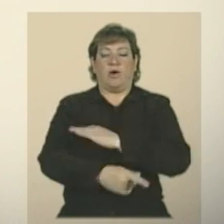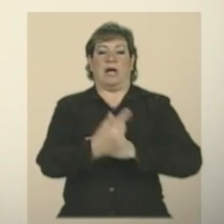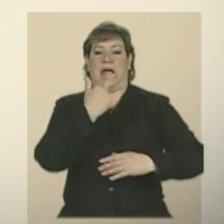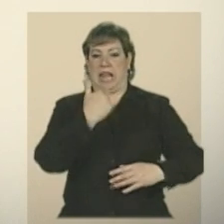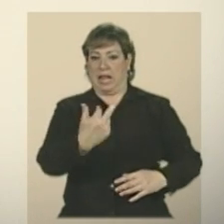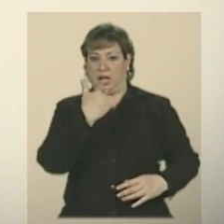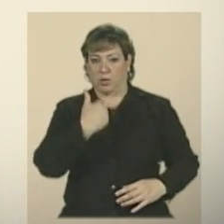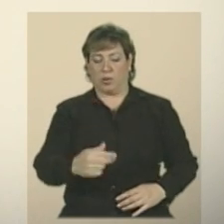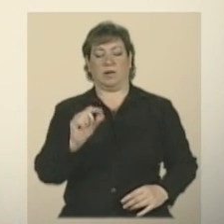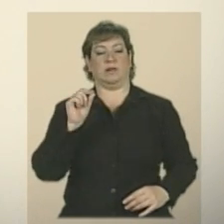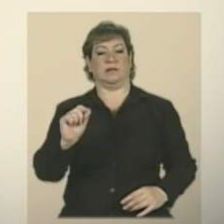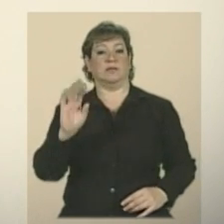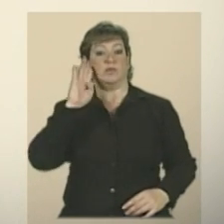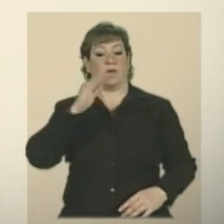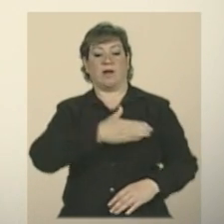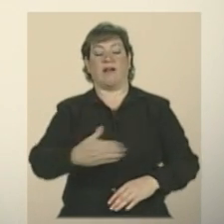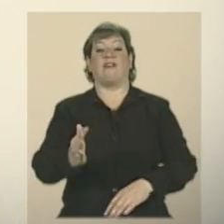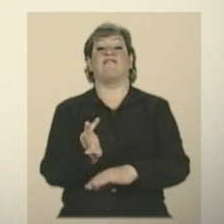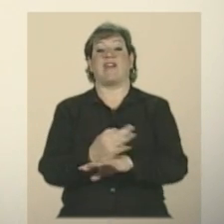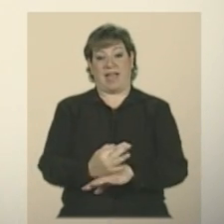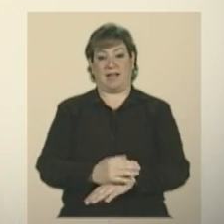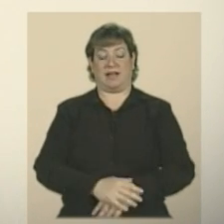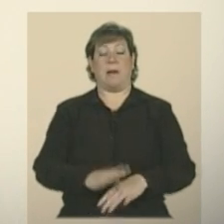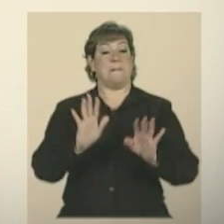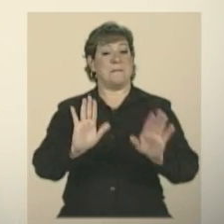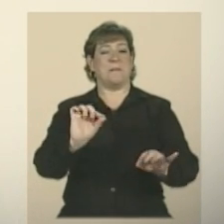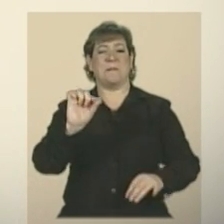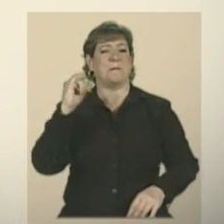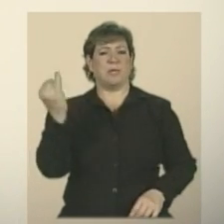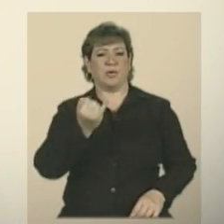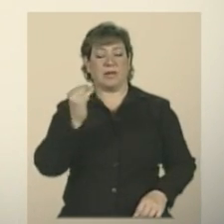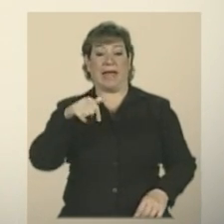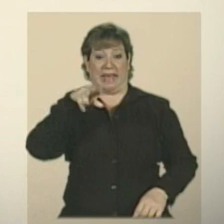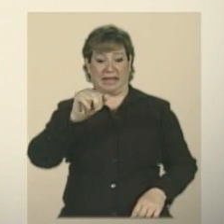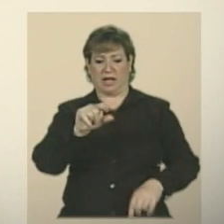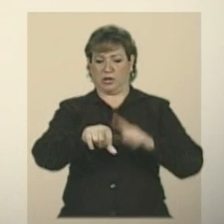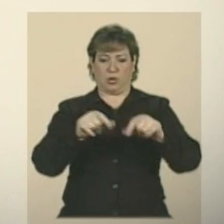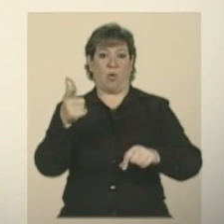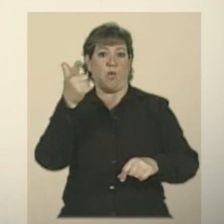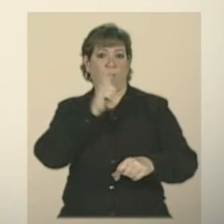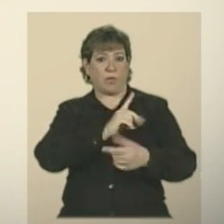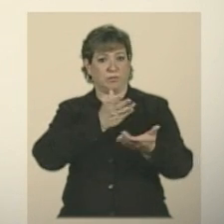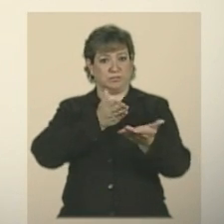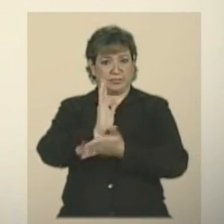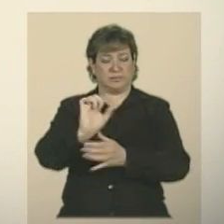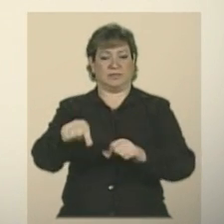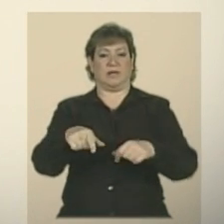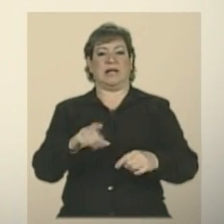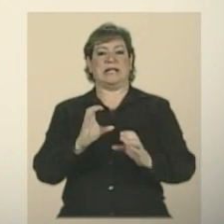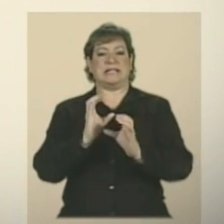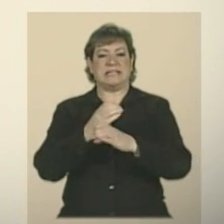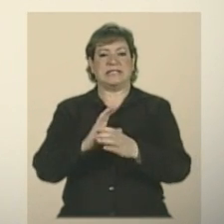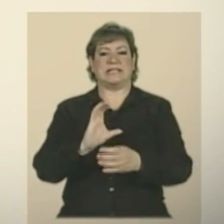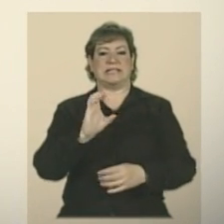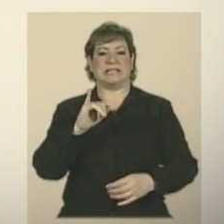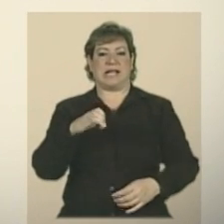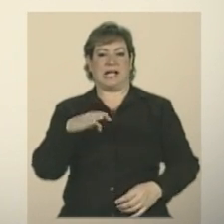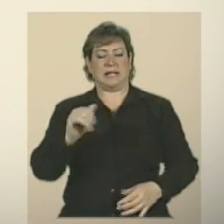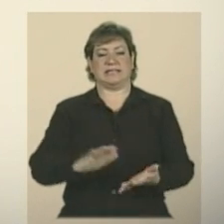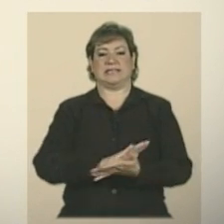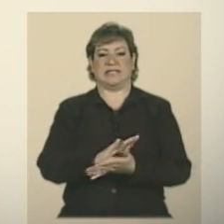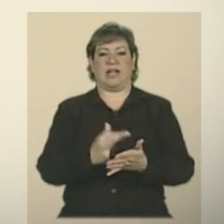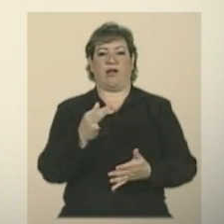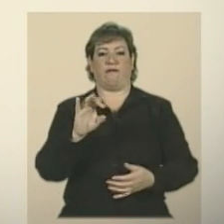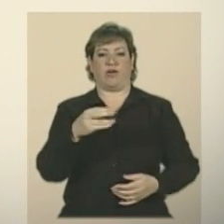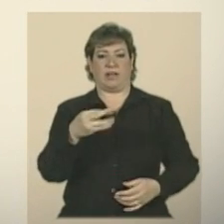as férias. Mas o que é muito importante, Luciano, é que quem for selecionado para o Ciências Sem Fronteiras terá ainda